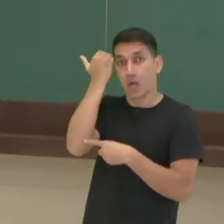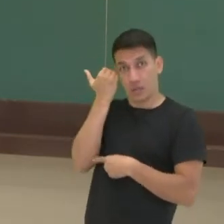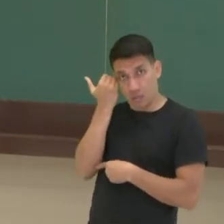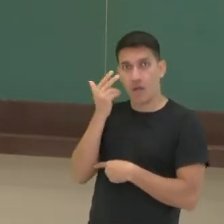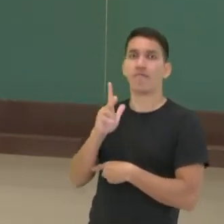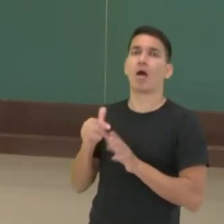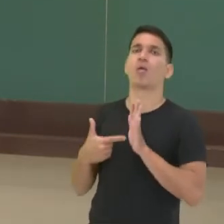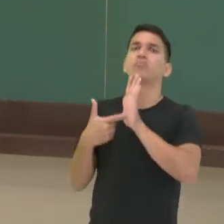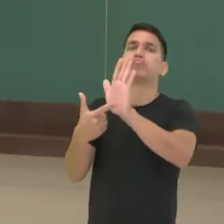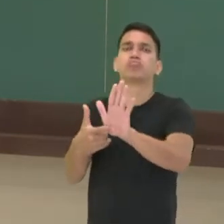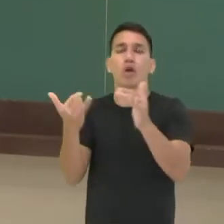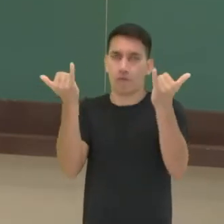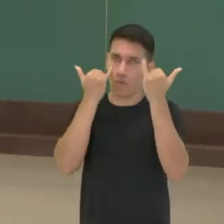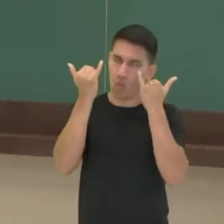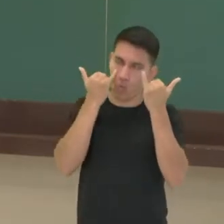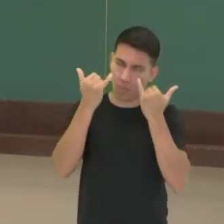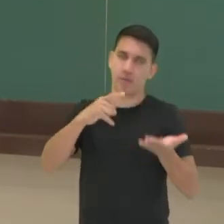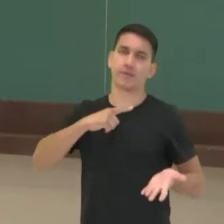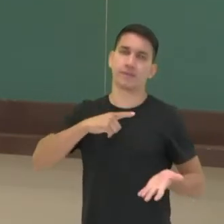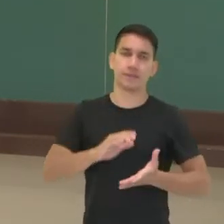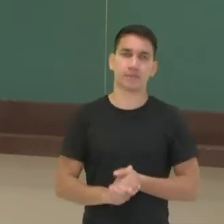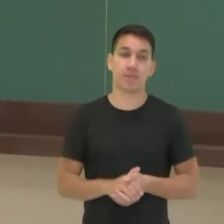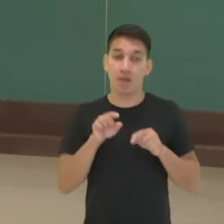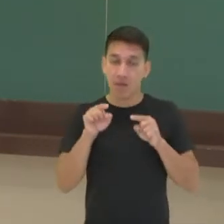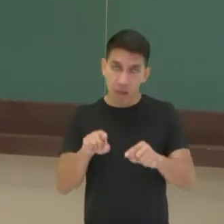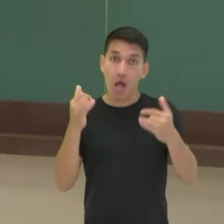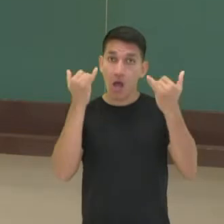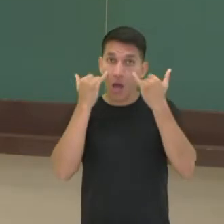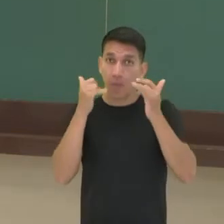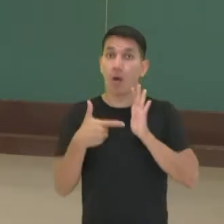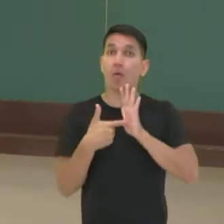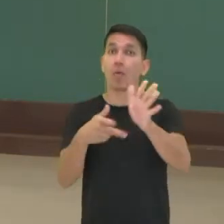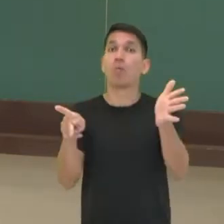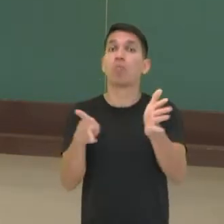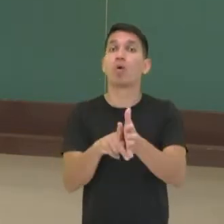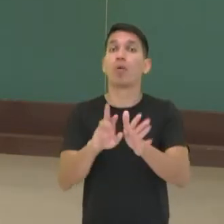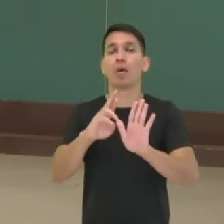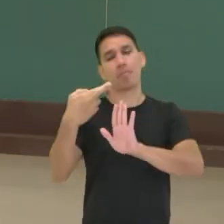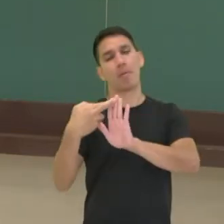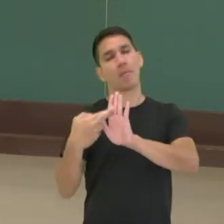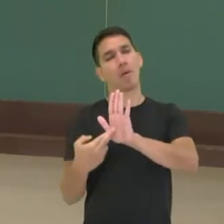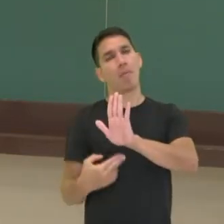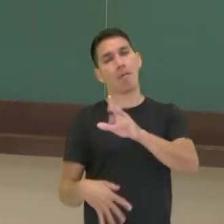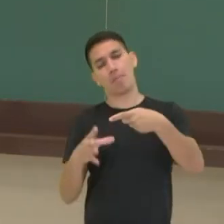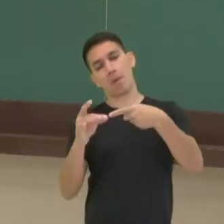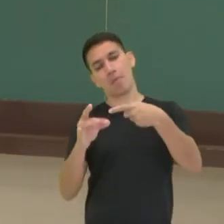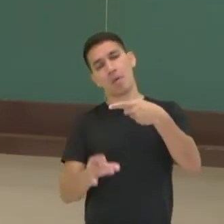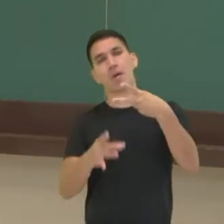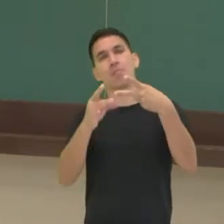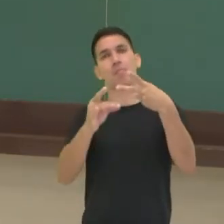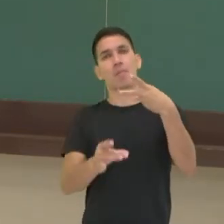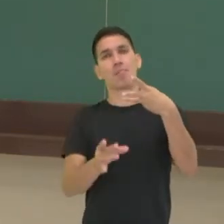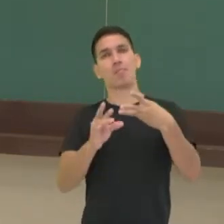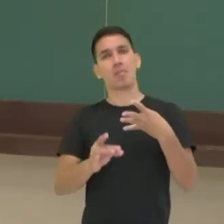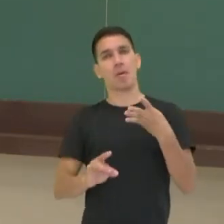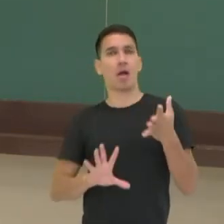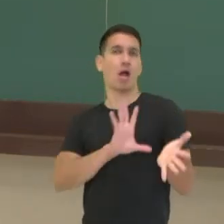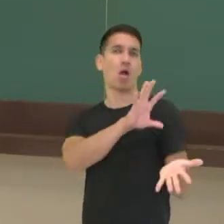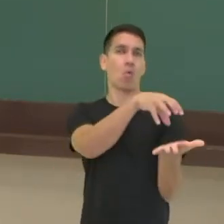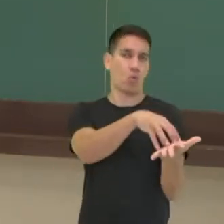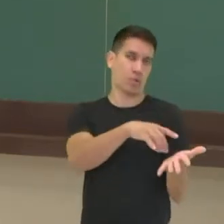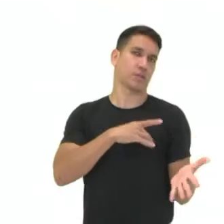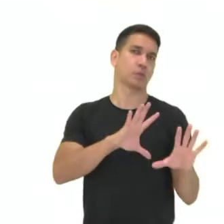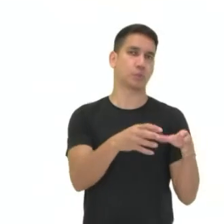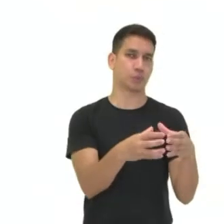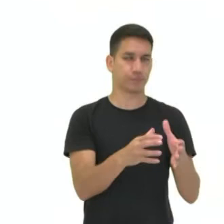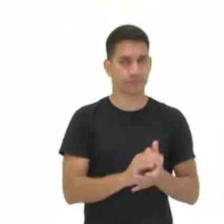trazer informações. Essas informações aparecem pelas resoluções editadas por esse conselho.